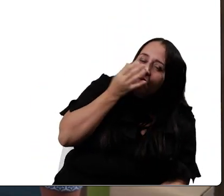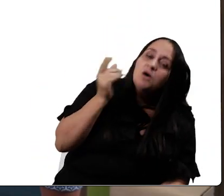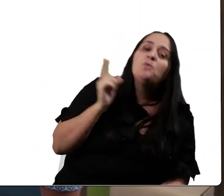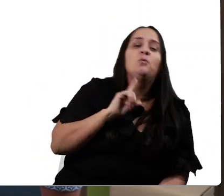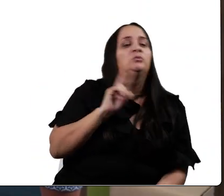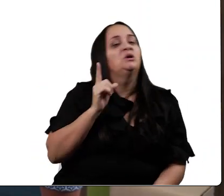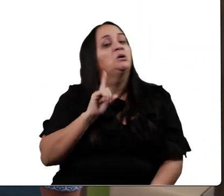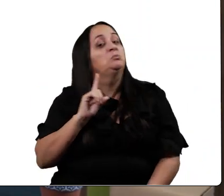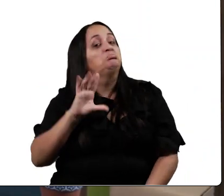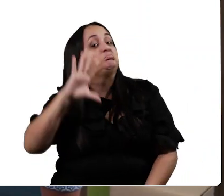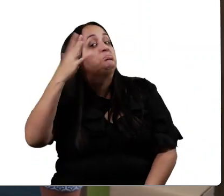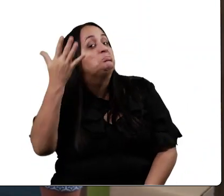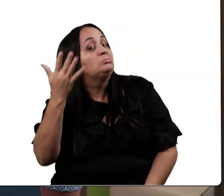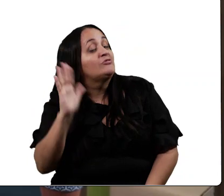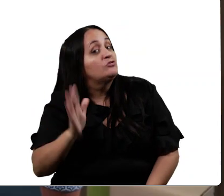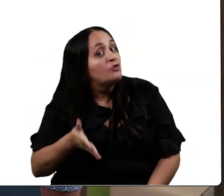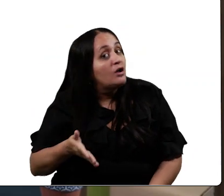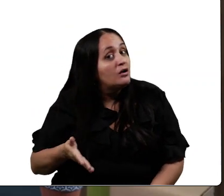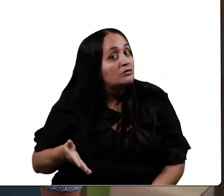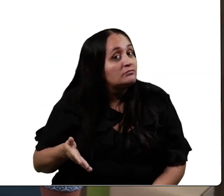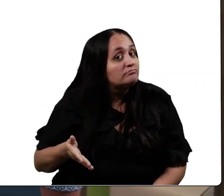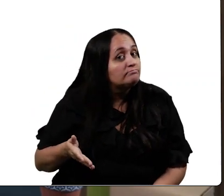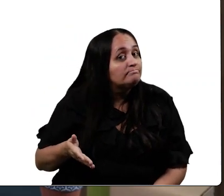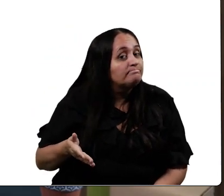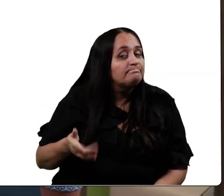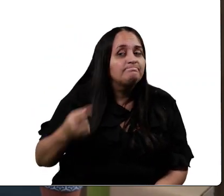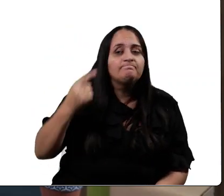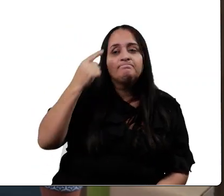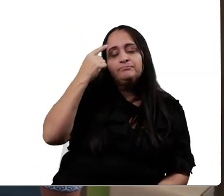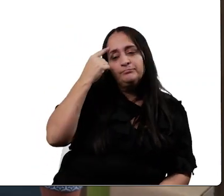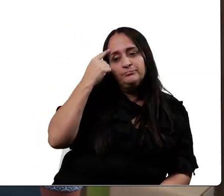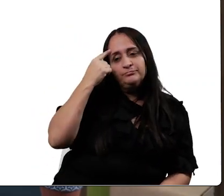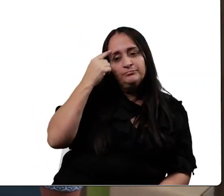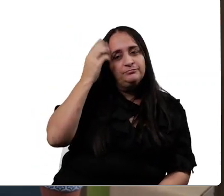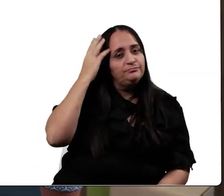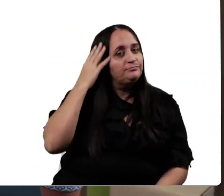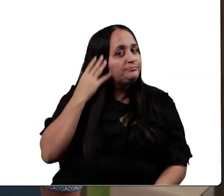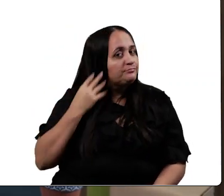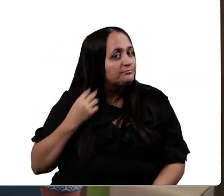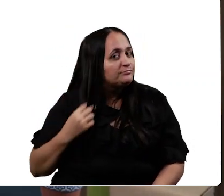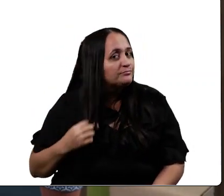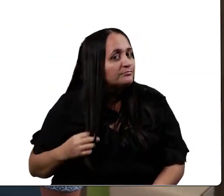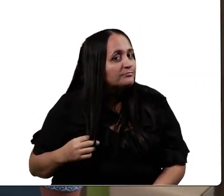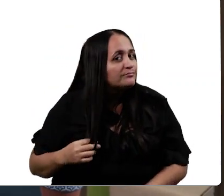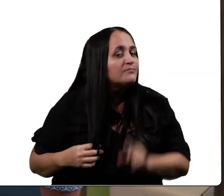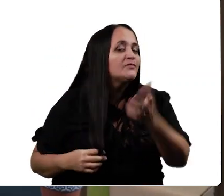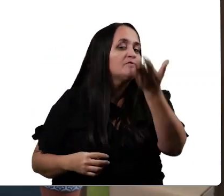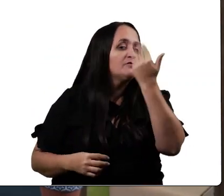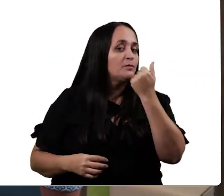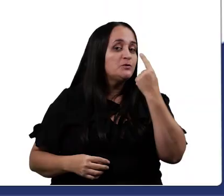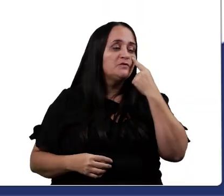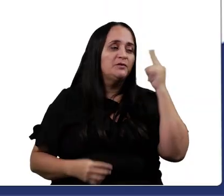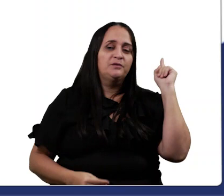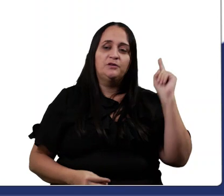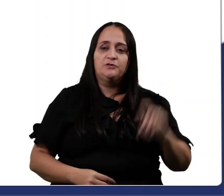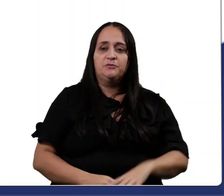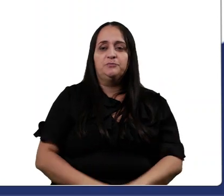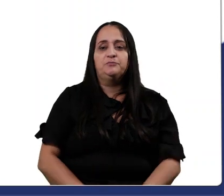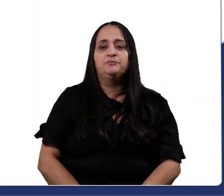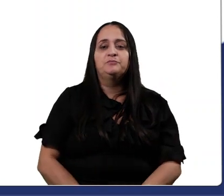acontece ou aconteceu em algum momento? Será? Então, vamos para o texto.